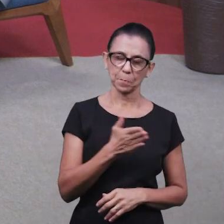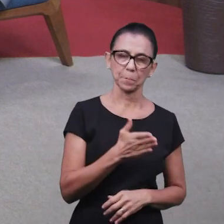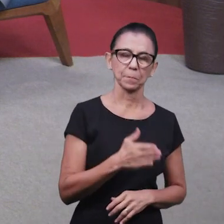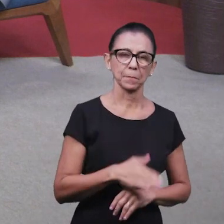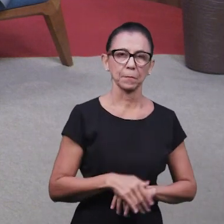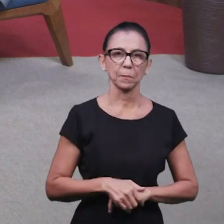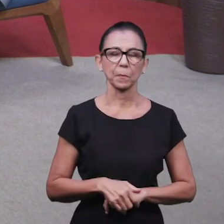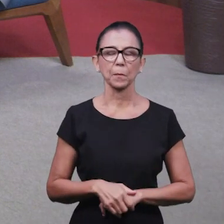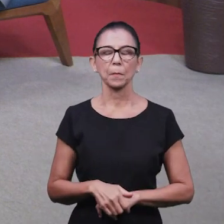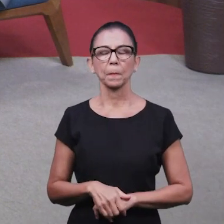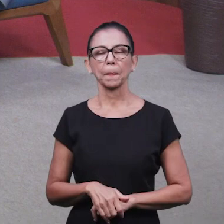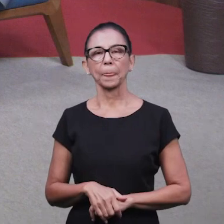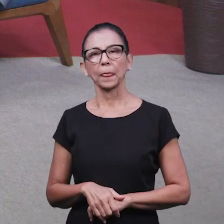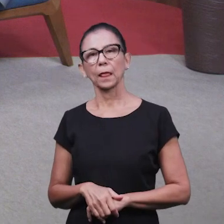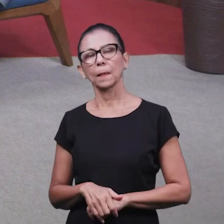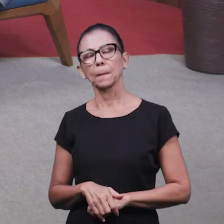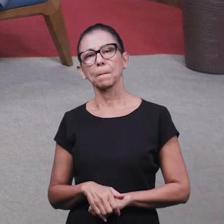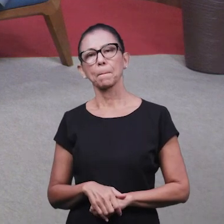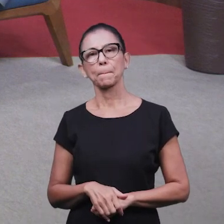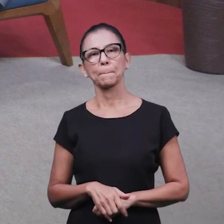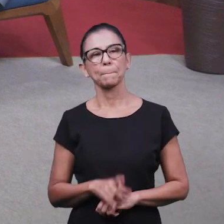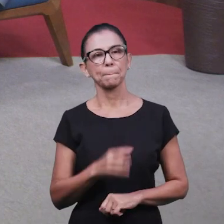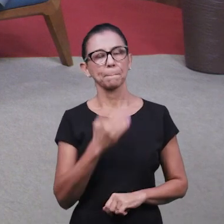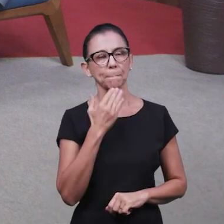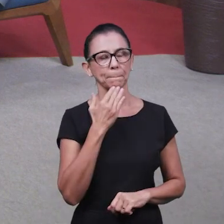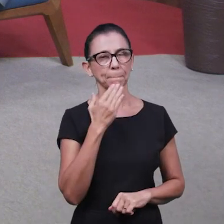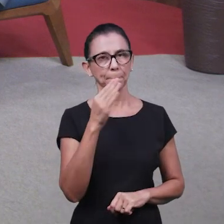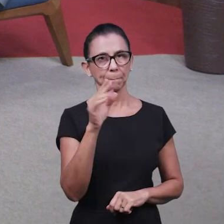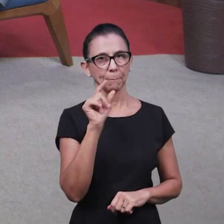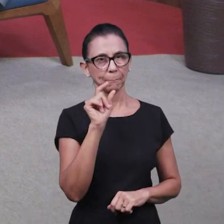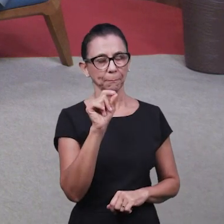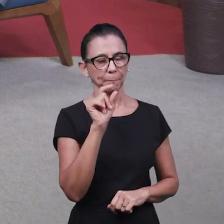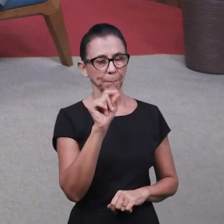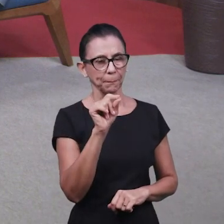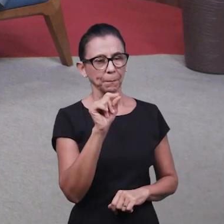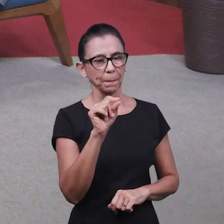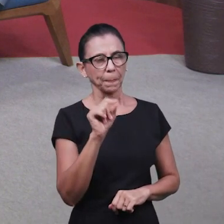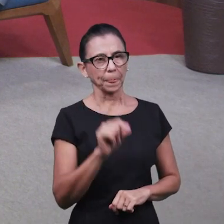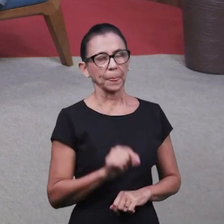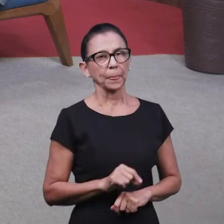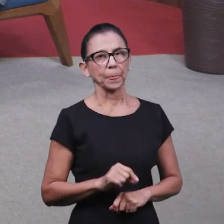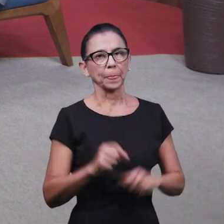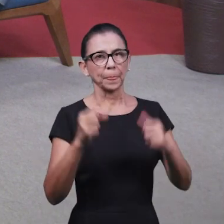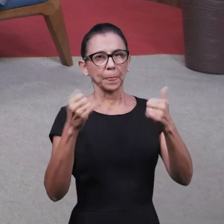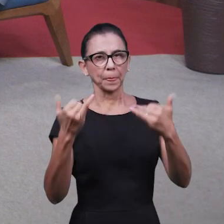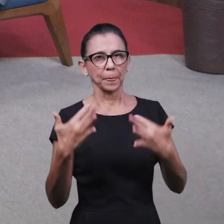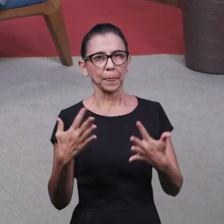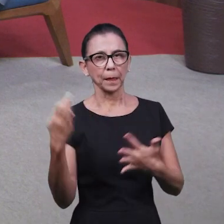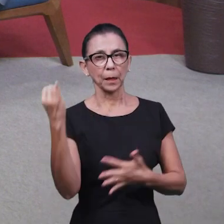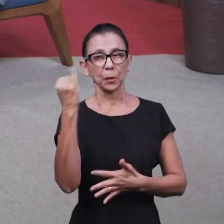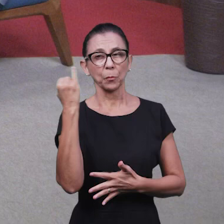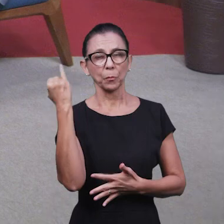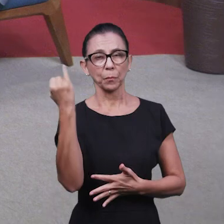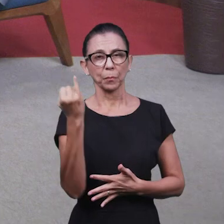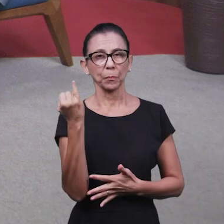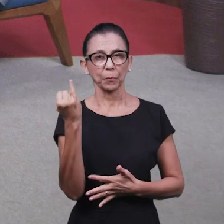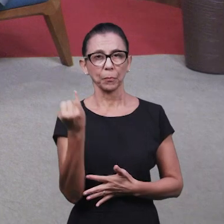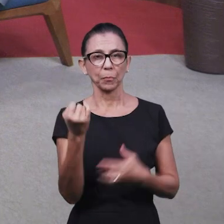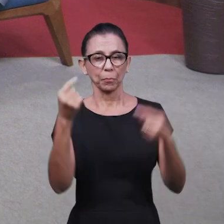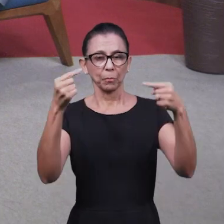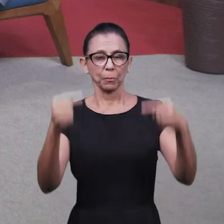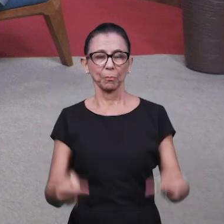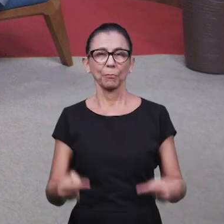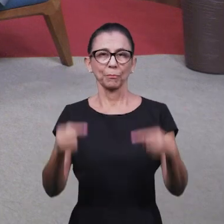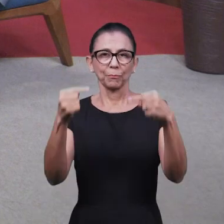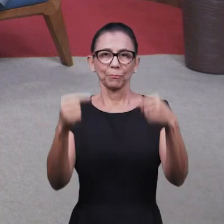o pedido que eu lhe faço, é que você aborde aqui a importância das oposições na vida de Davi. Por que foi importante?